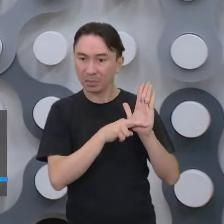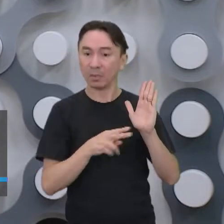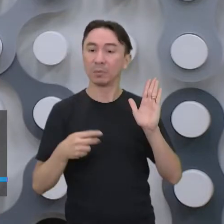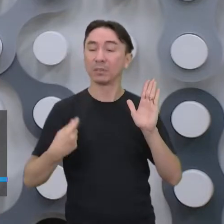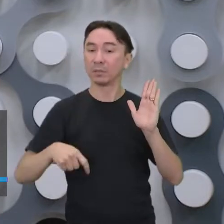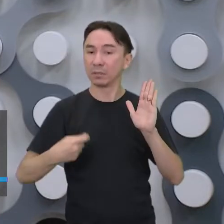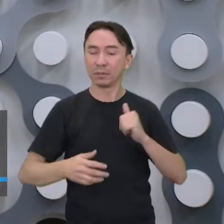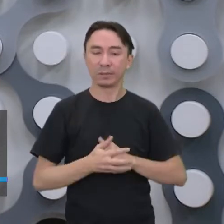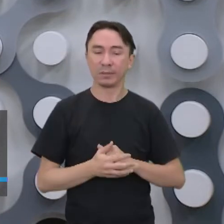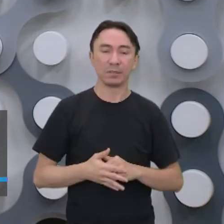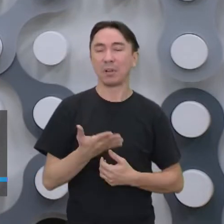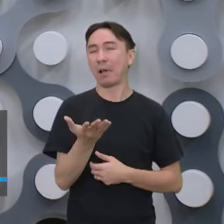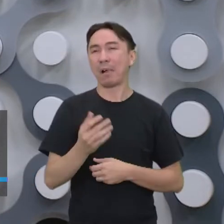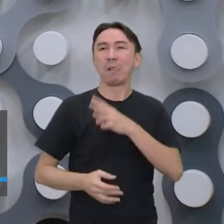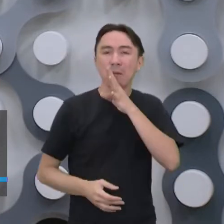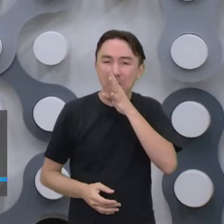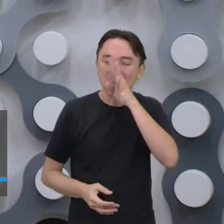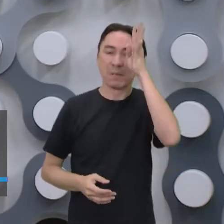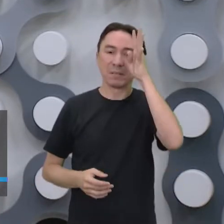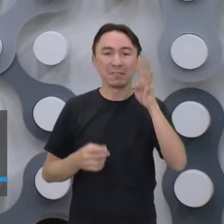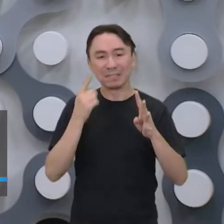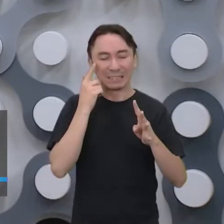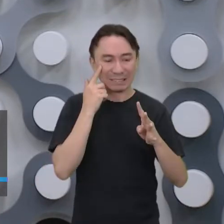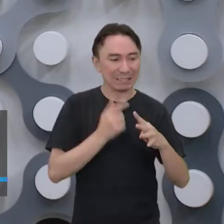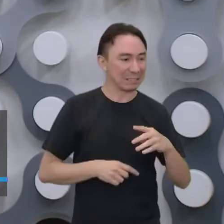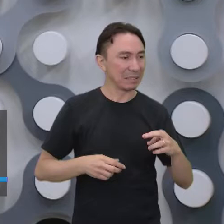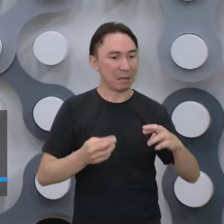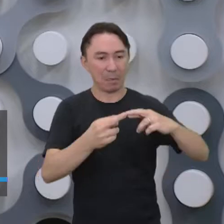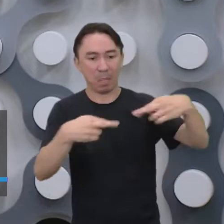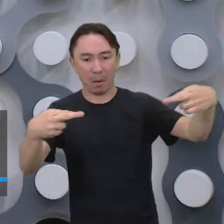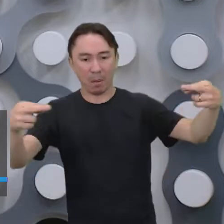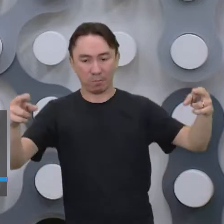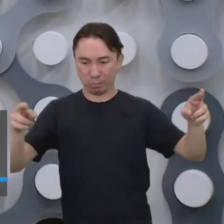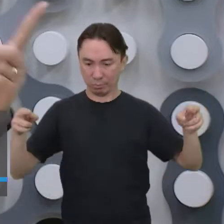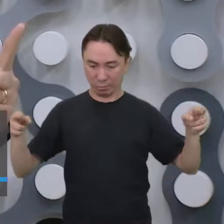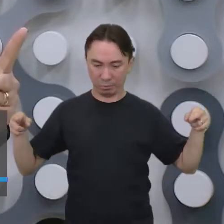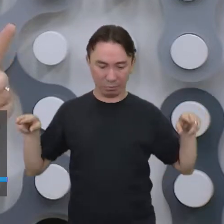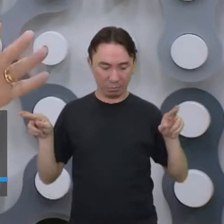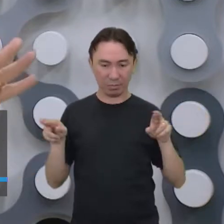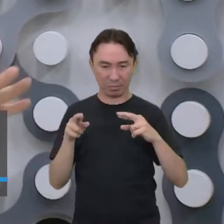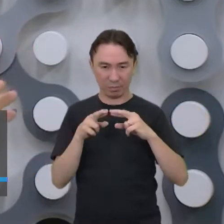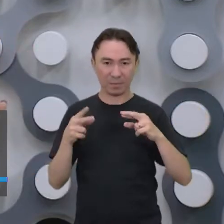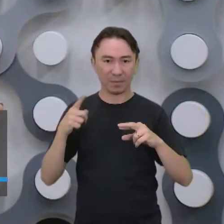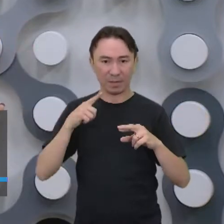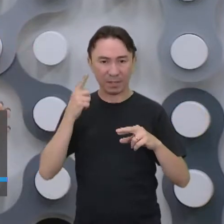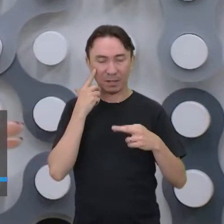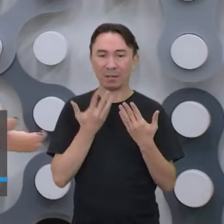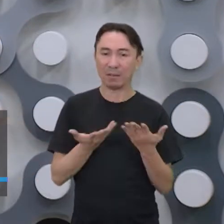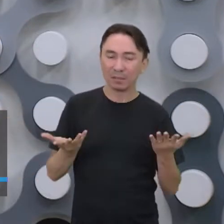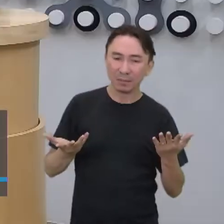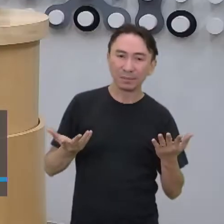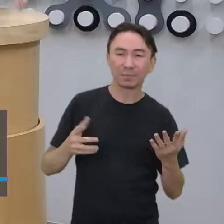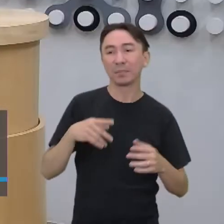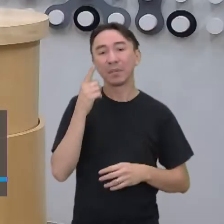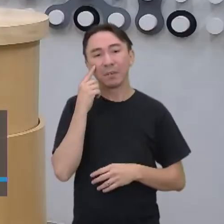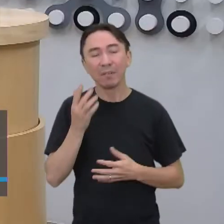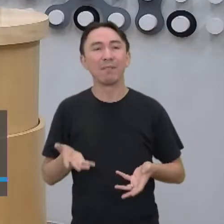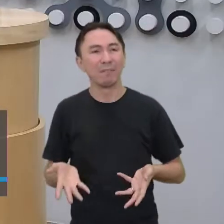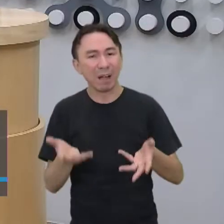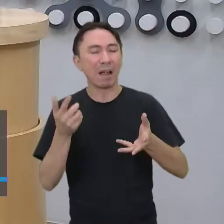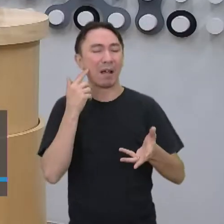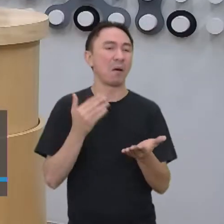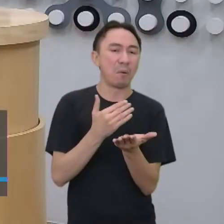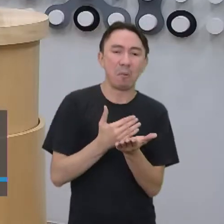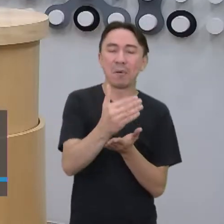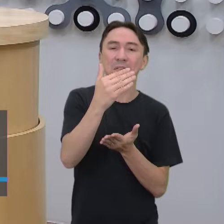não é simplesmente chegar lá, amarrar a fita ou a corda em duas árvores que tem na escola e falar para o pessoal,